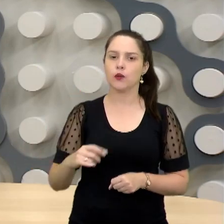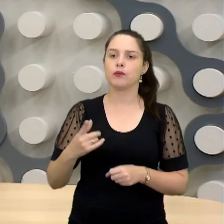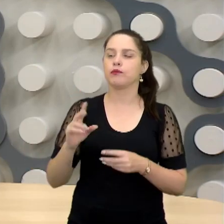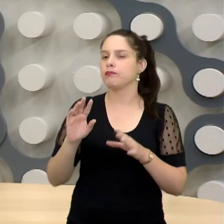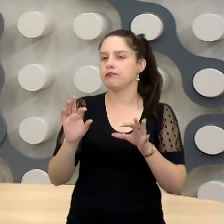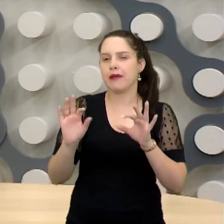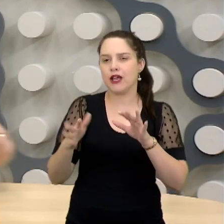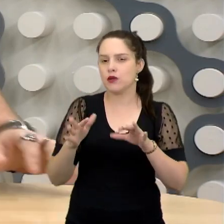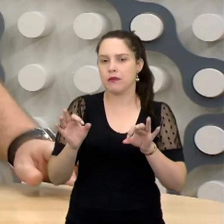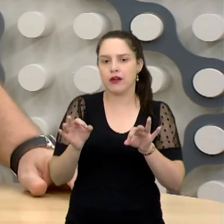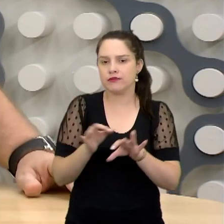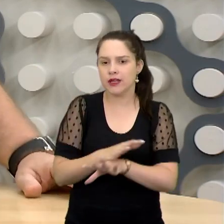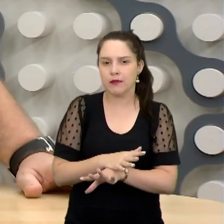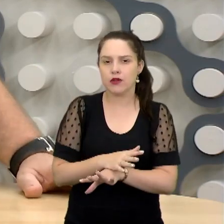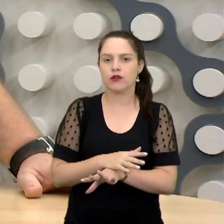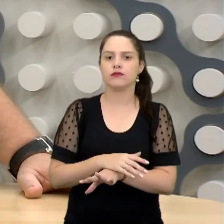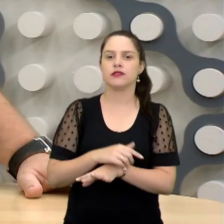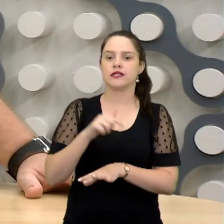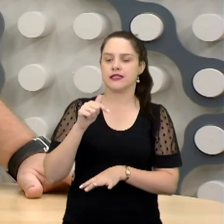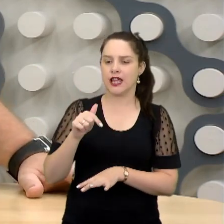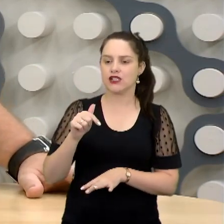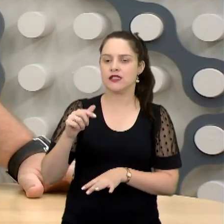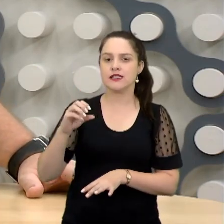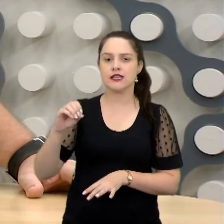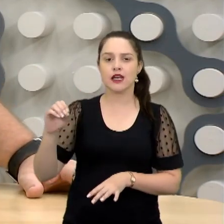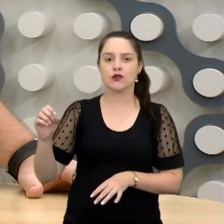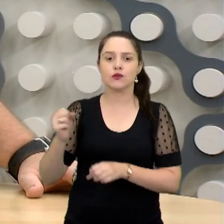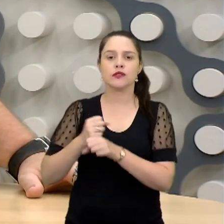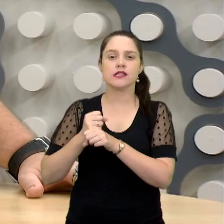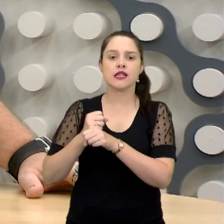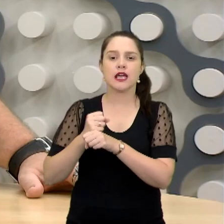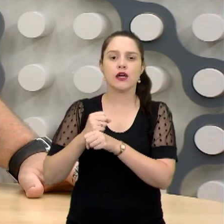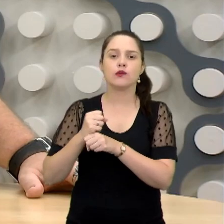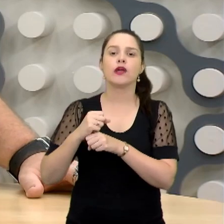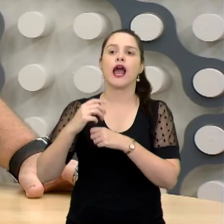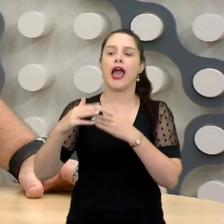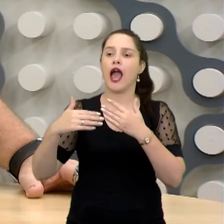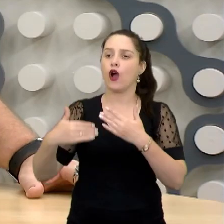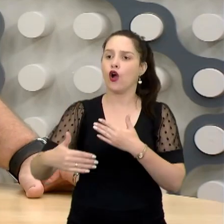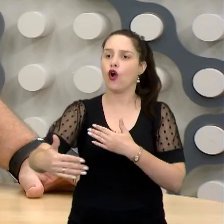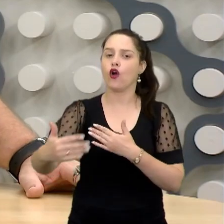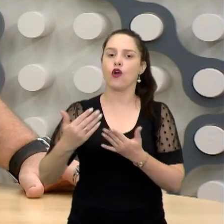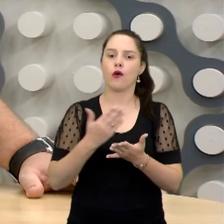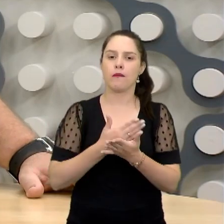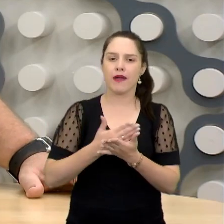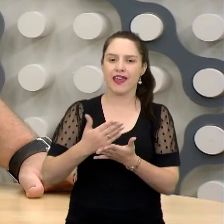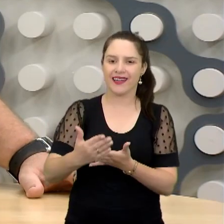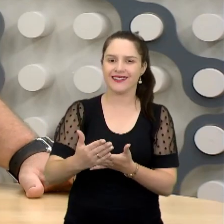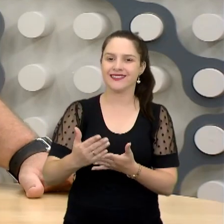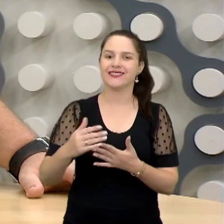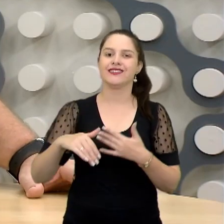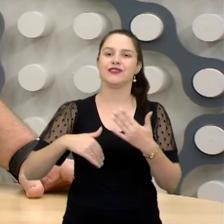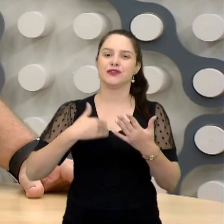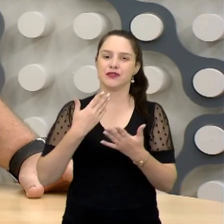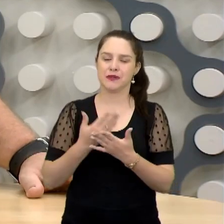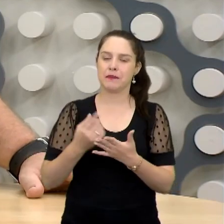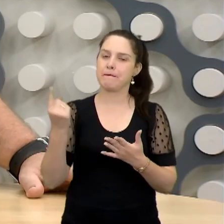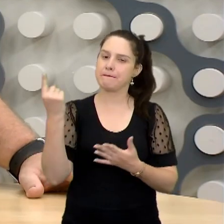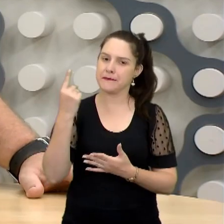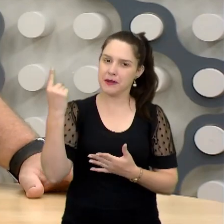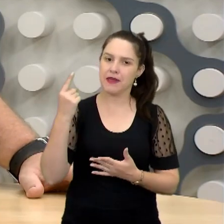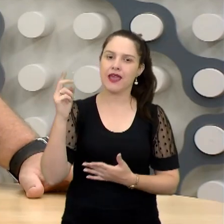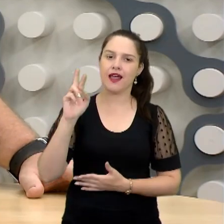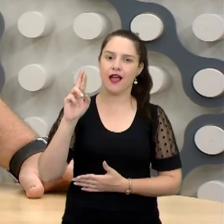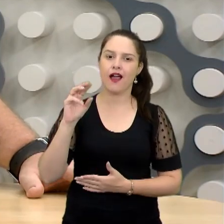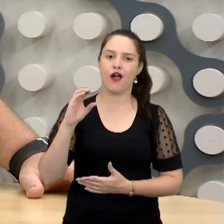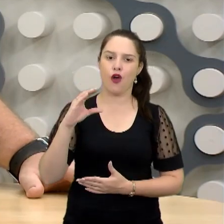aí de 600, 700 milhões de anos que a Terra foi se resfriando. E aí sim surgem aí as primeiras rochas, e aí sim